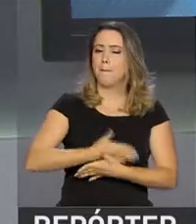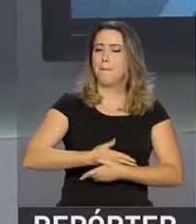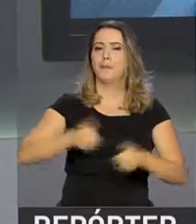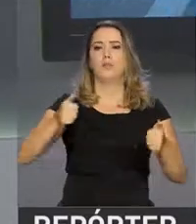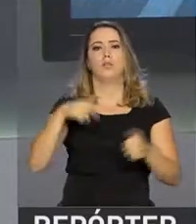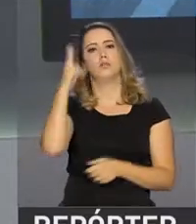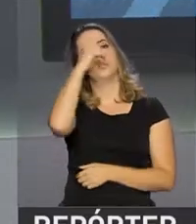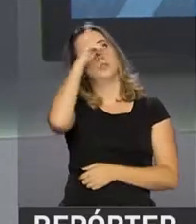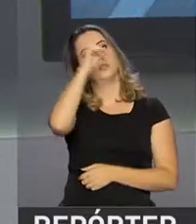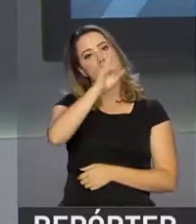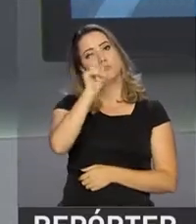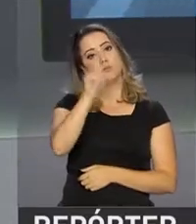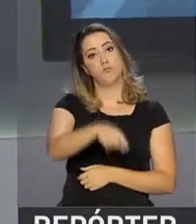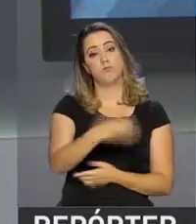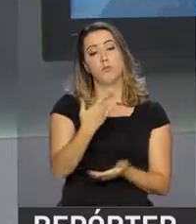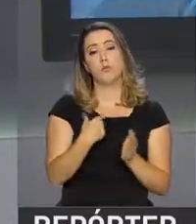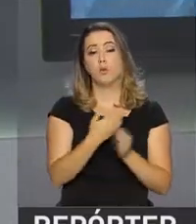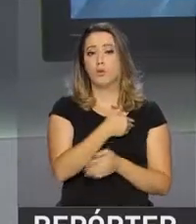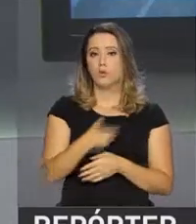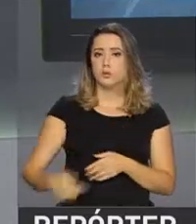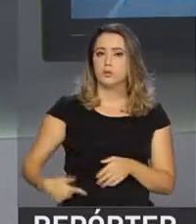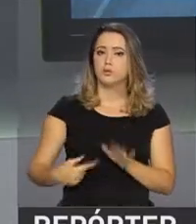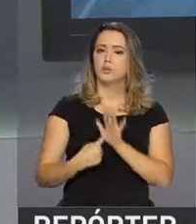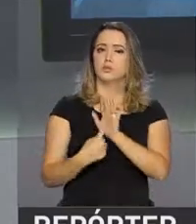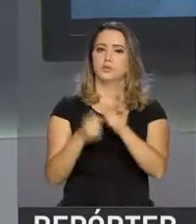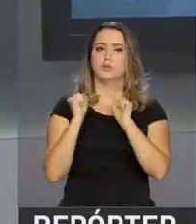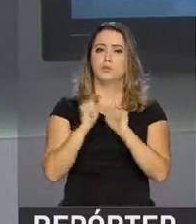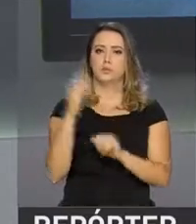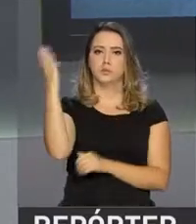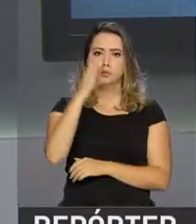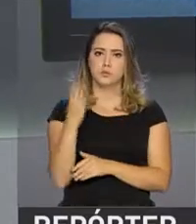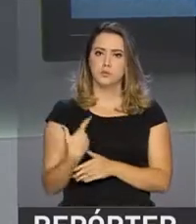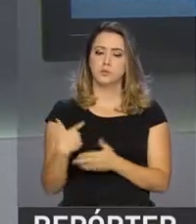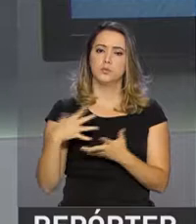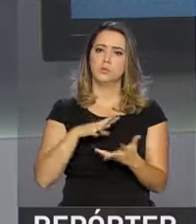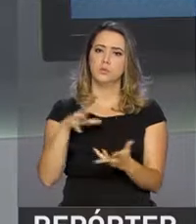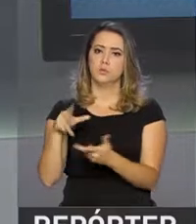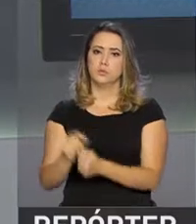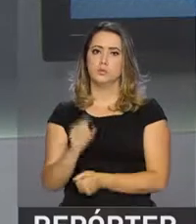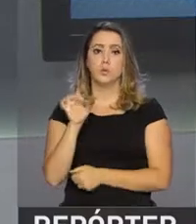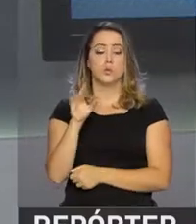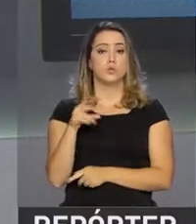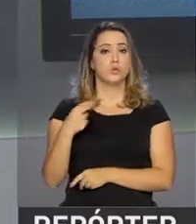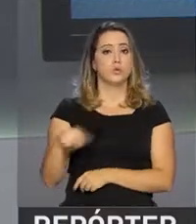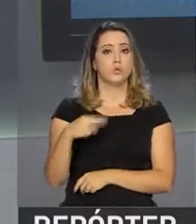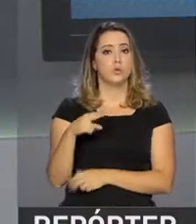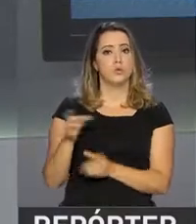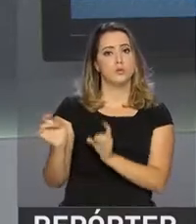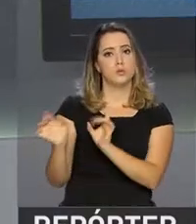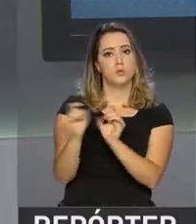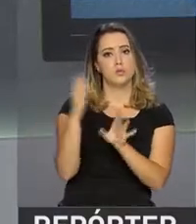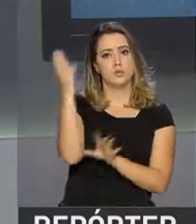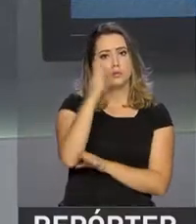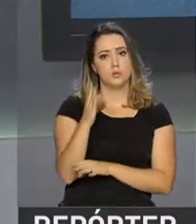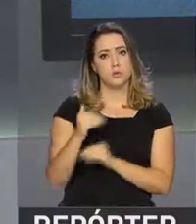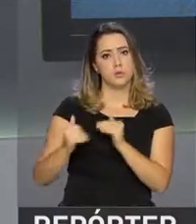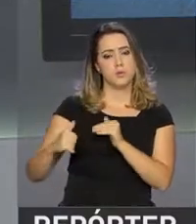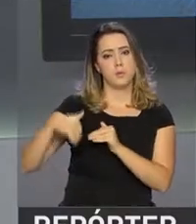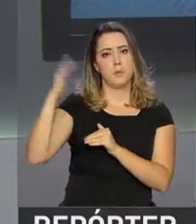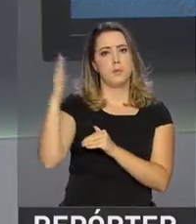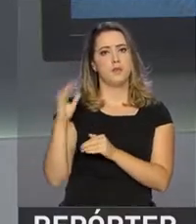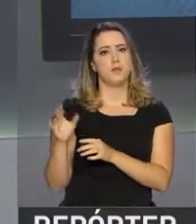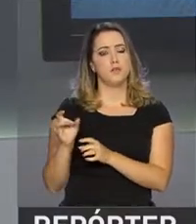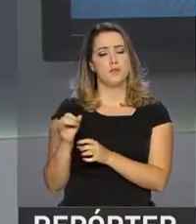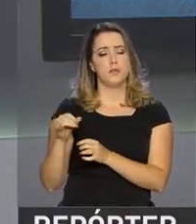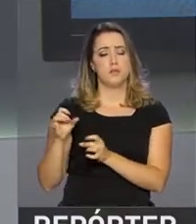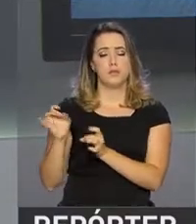e de acordo com o governo mostra o potencial do brasil no mercado internacional só em novembro as exportações brasileiras ultrapassaram as importações